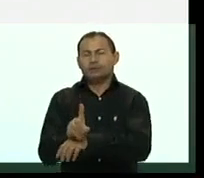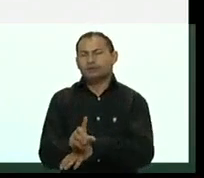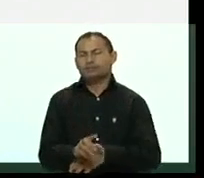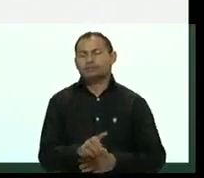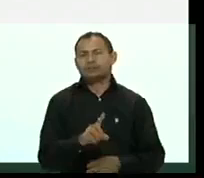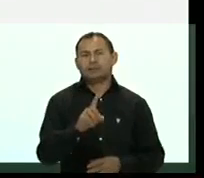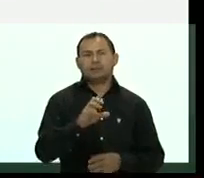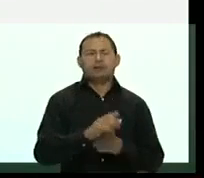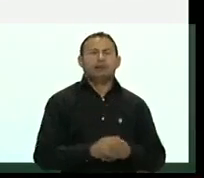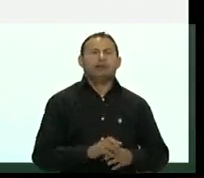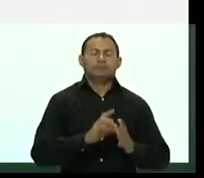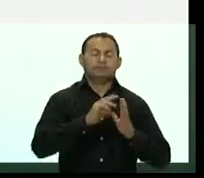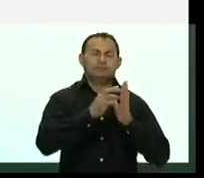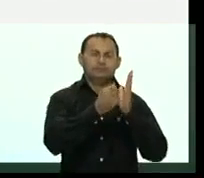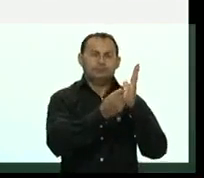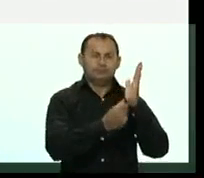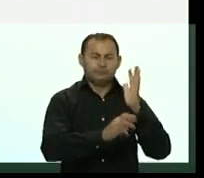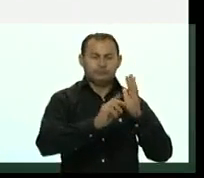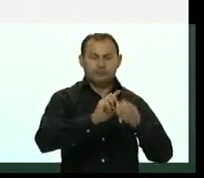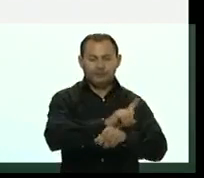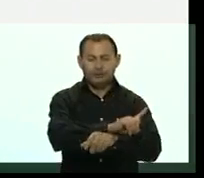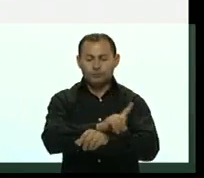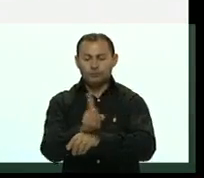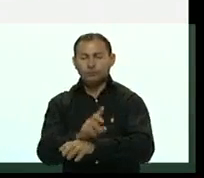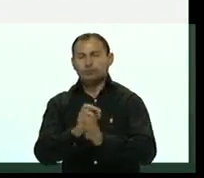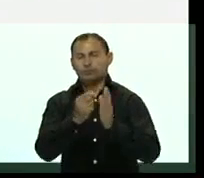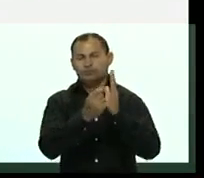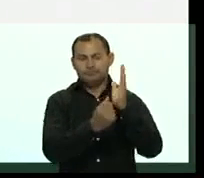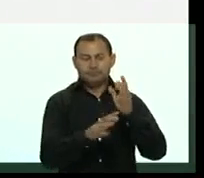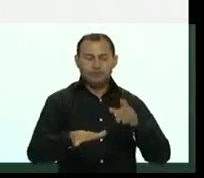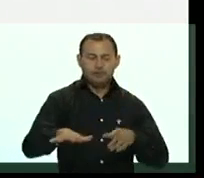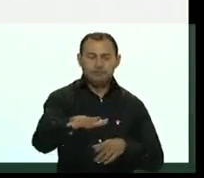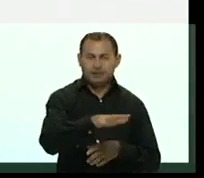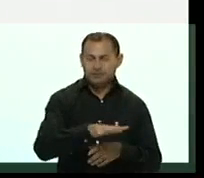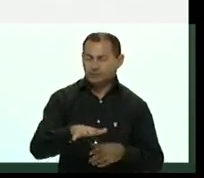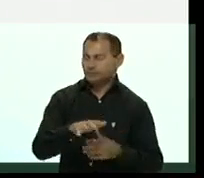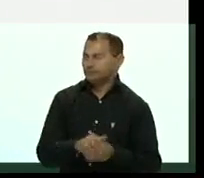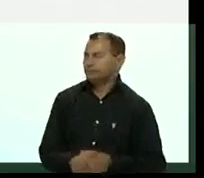de variação. Variação do quê? Do espaço